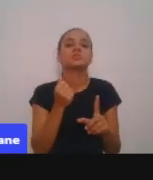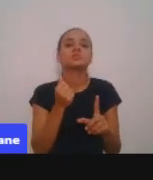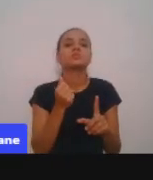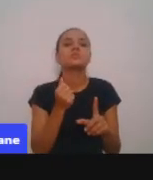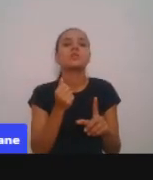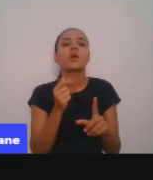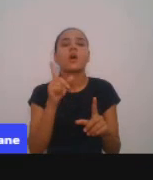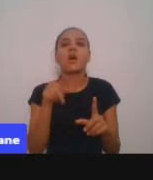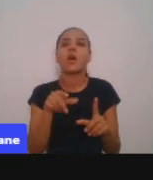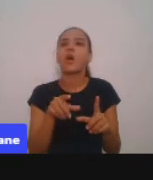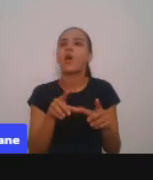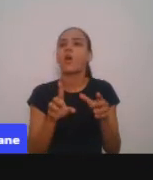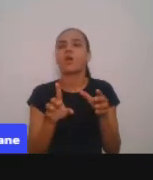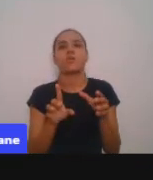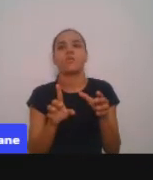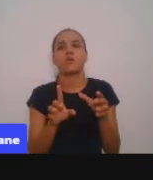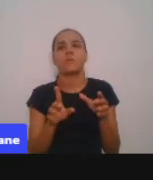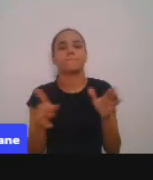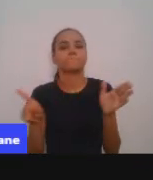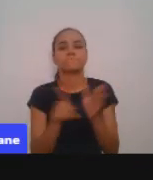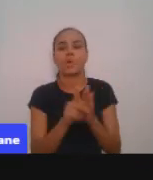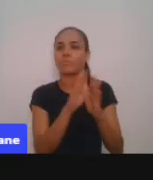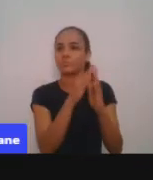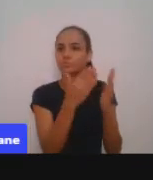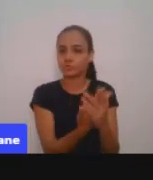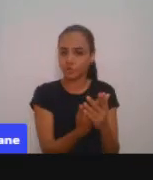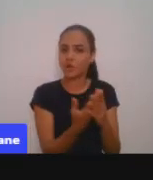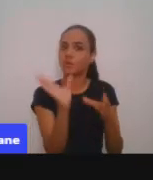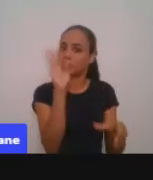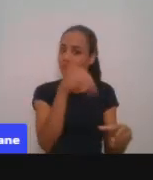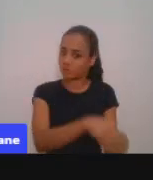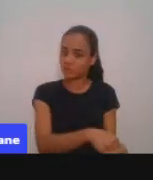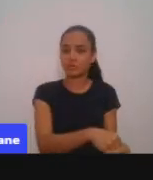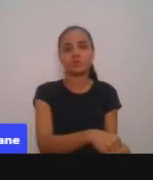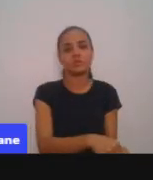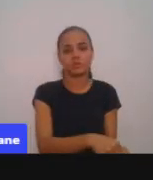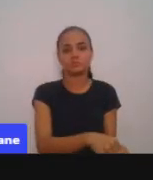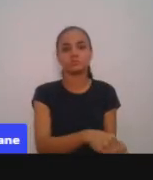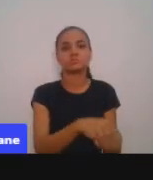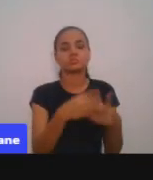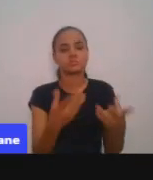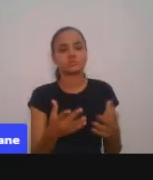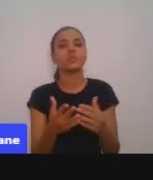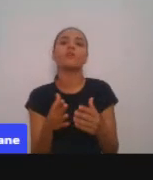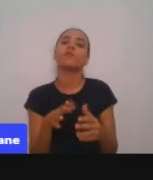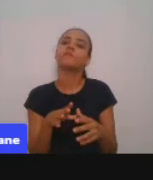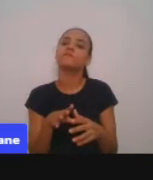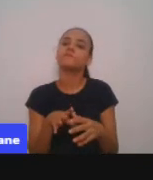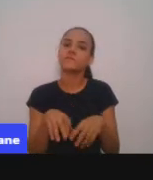instrumentos das instituições que temos para essa formação da criança. Pode passar.